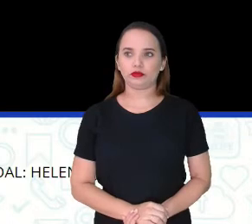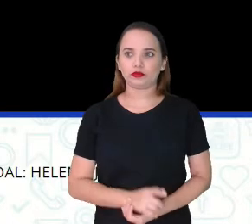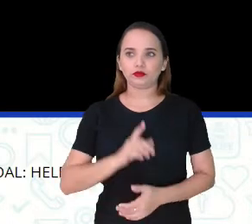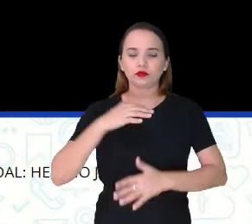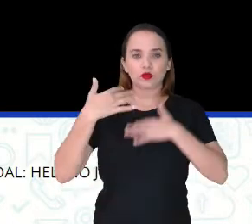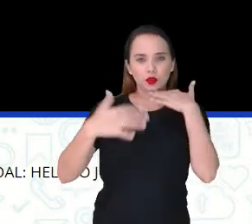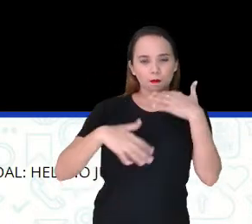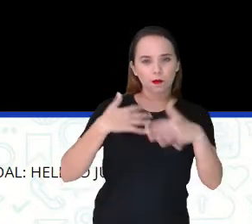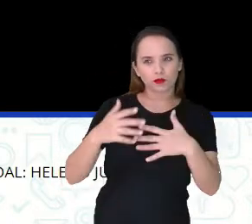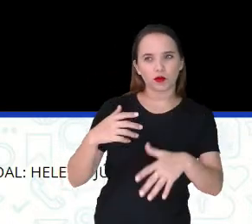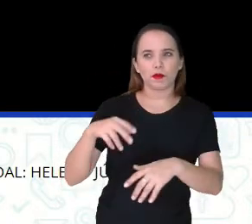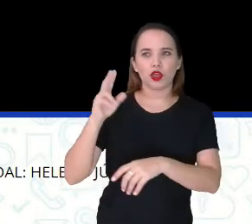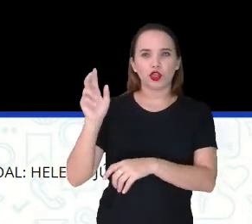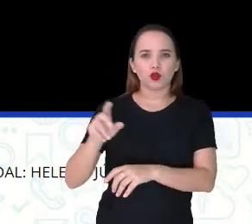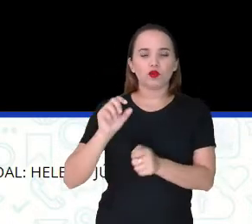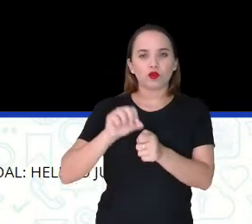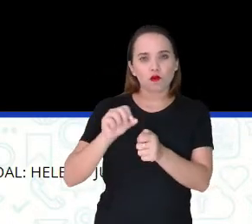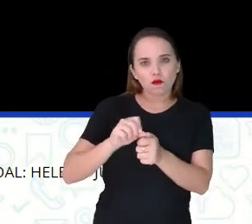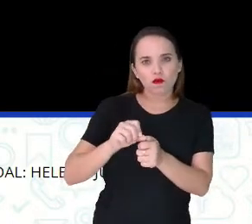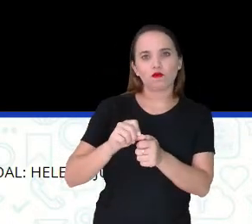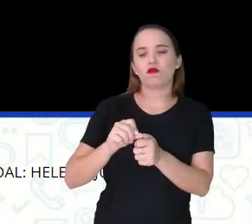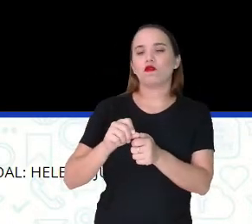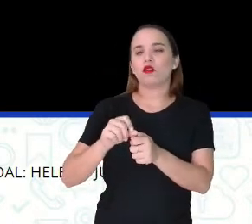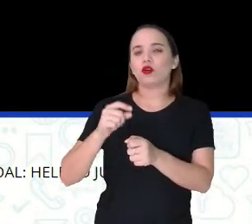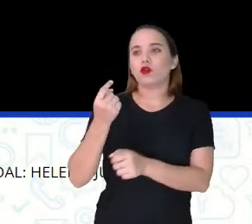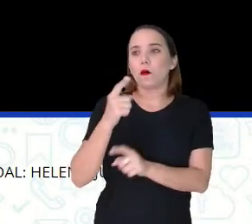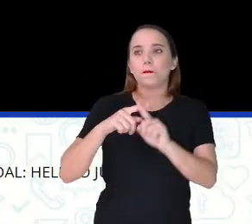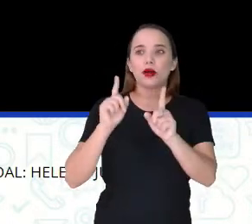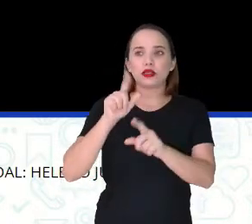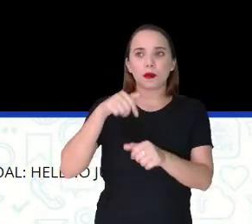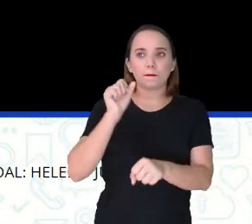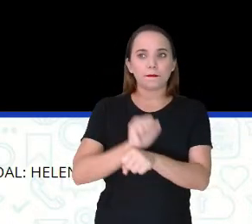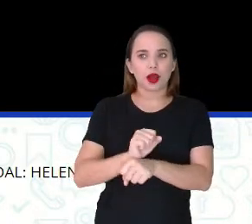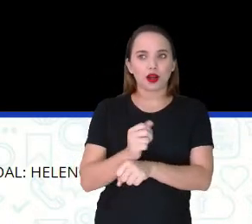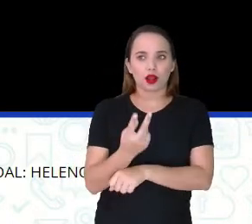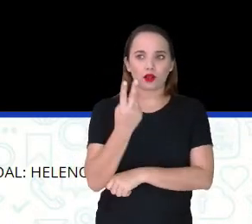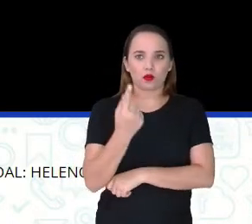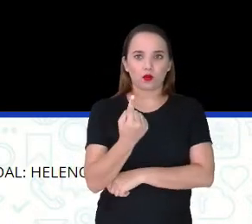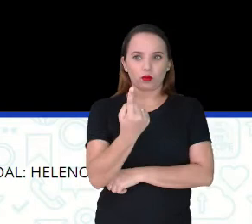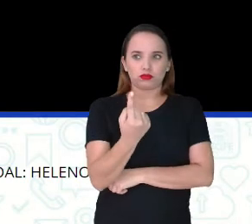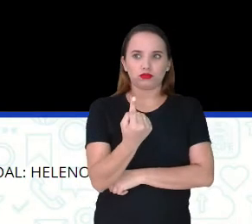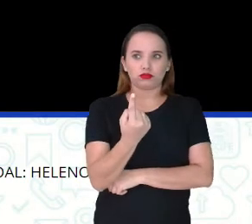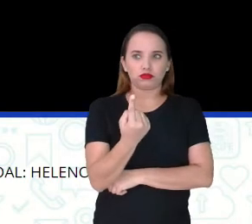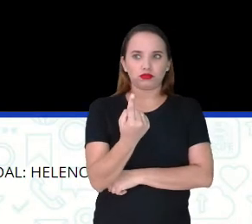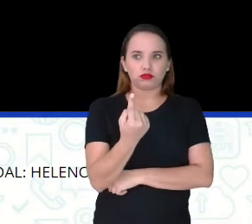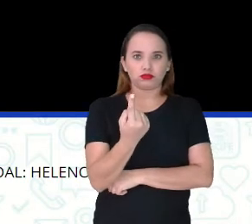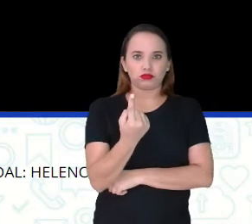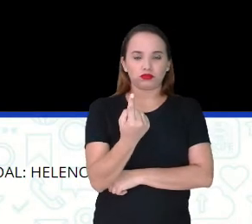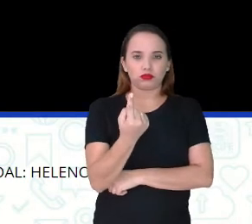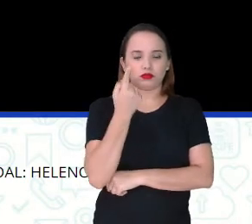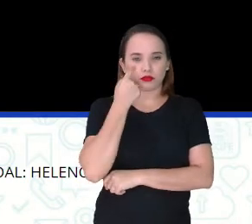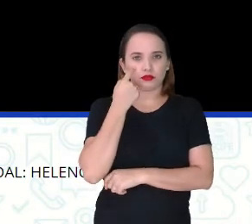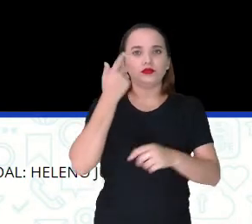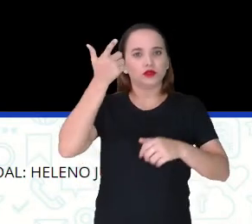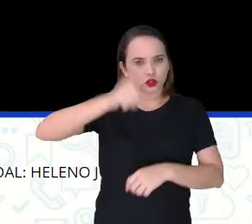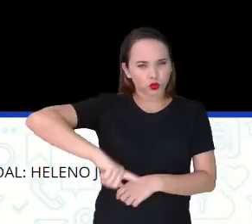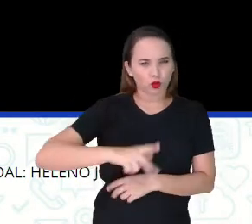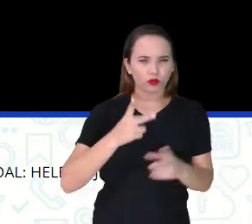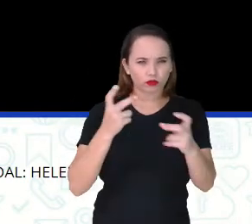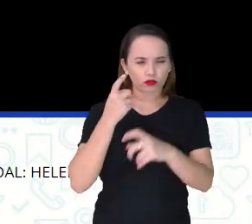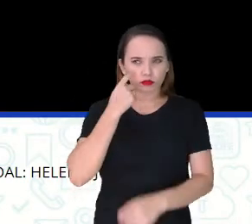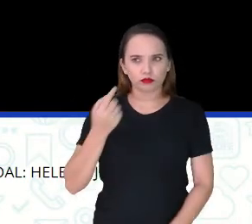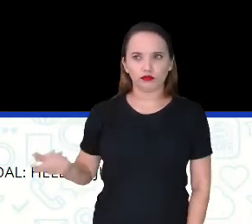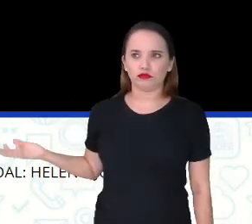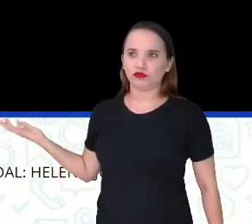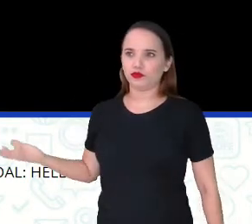movimentos que são realizados aí em um único espaço, sem eu precisar me movimentar e me deslocar. De novo.